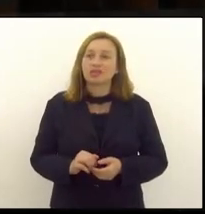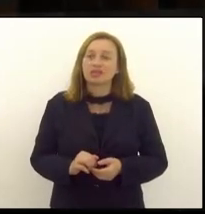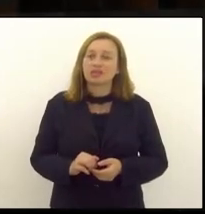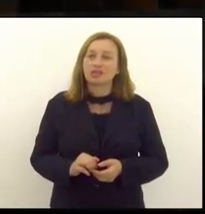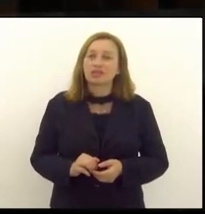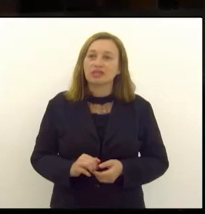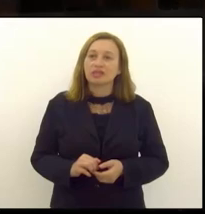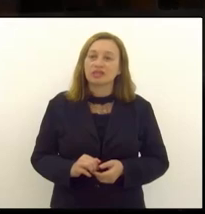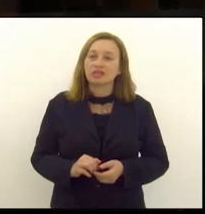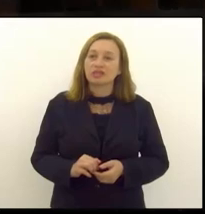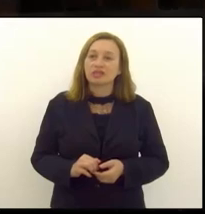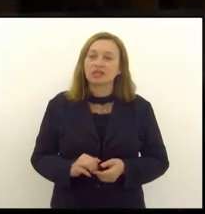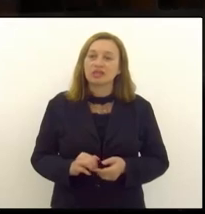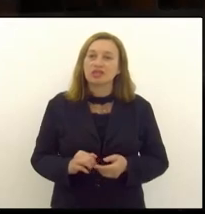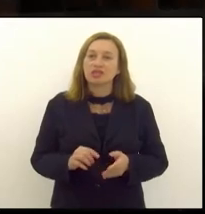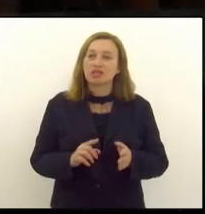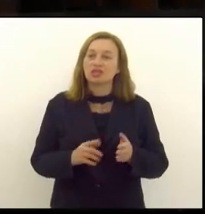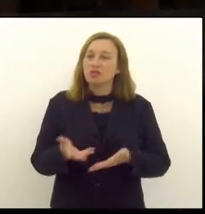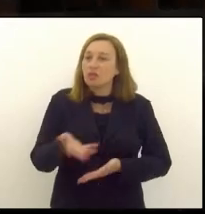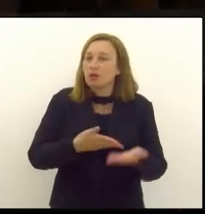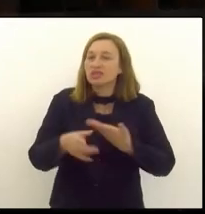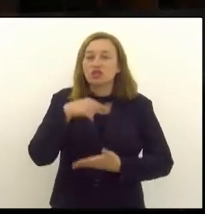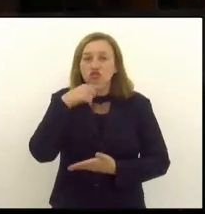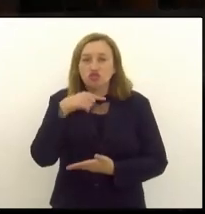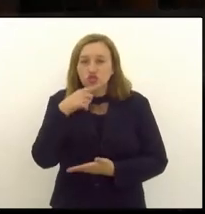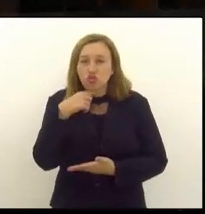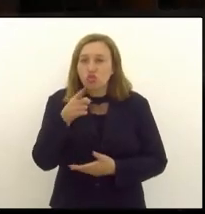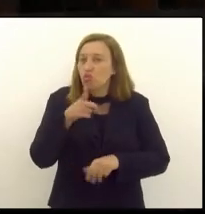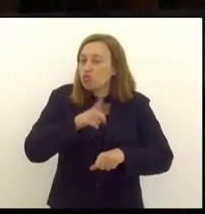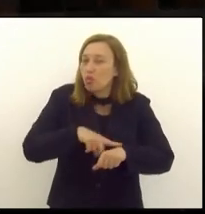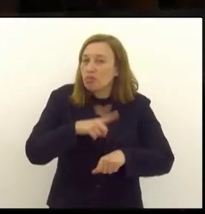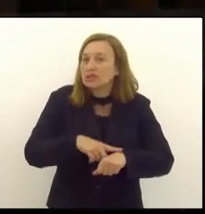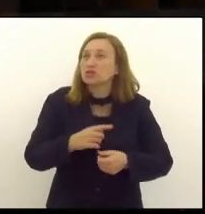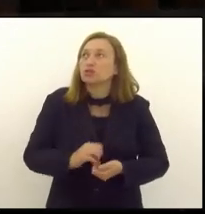nossas dúvidas, as nossas lutas, aqueles